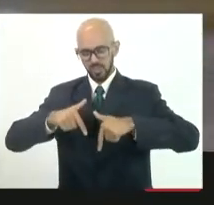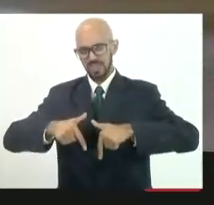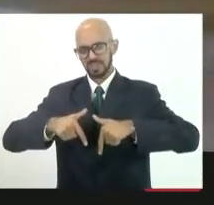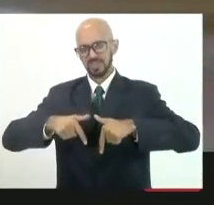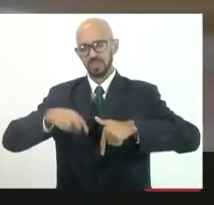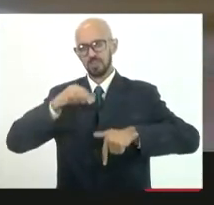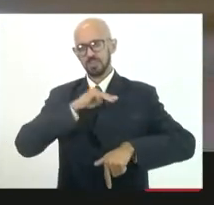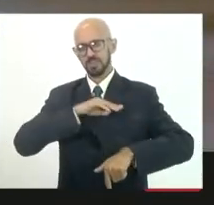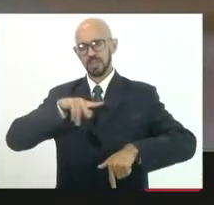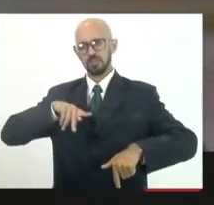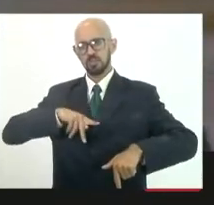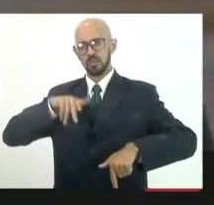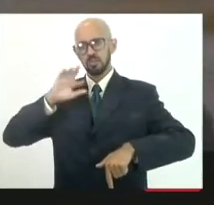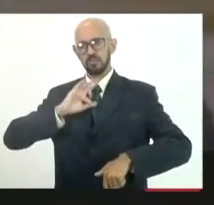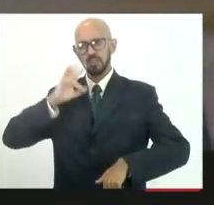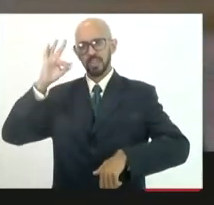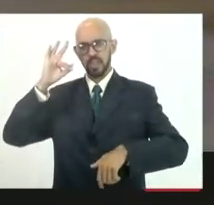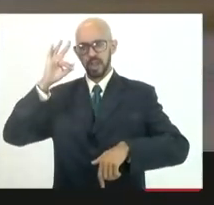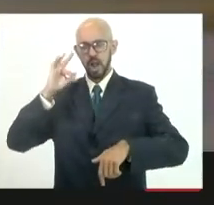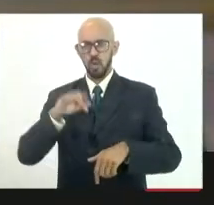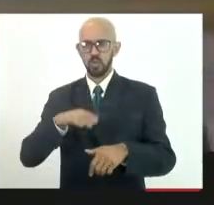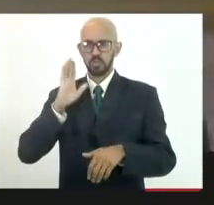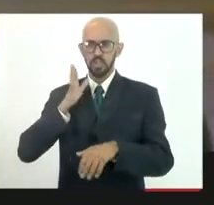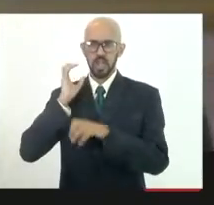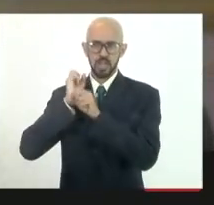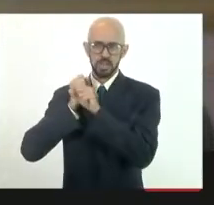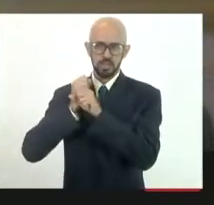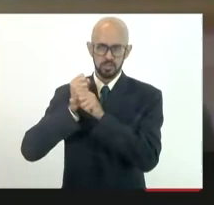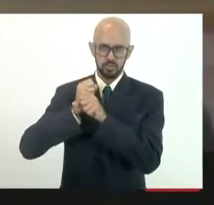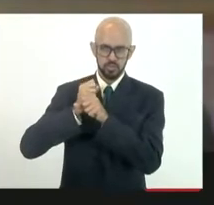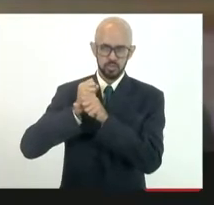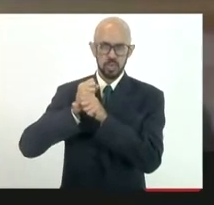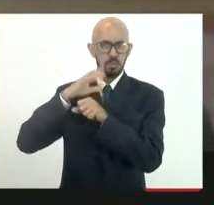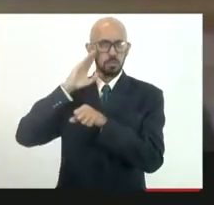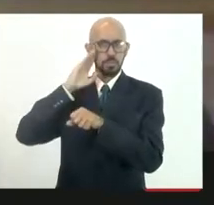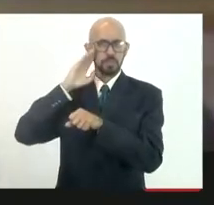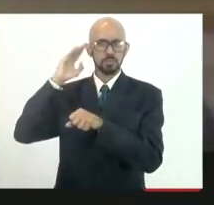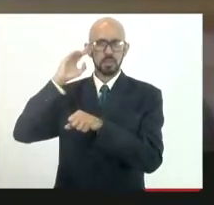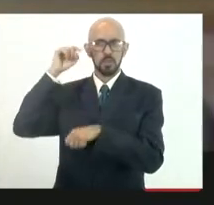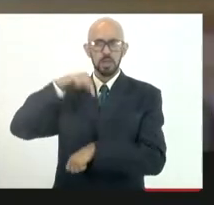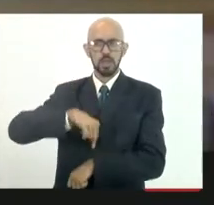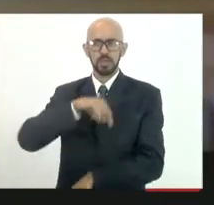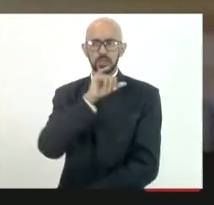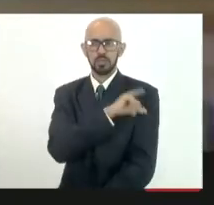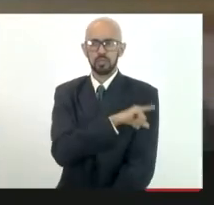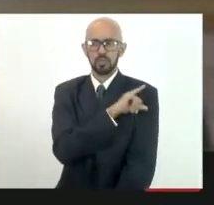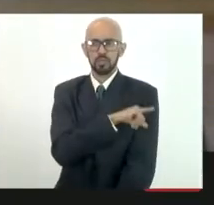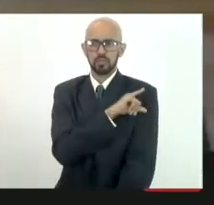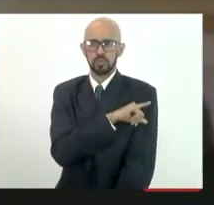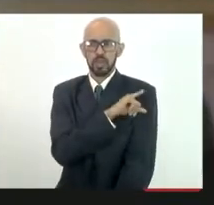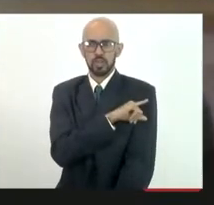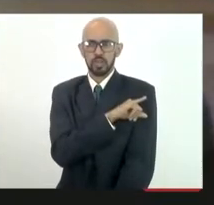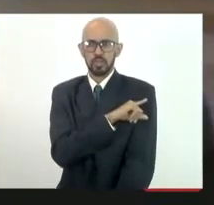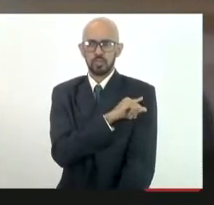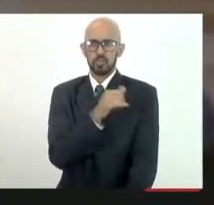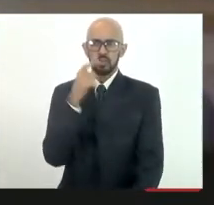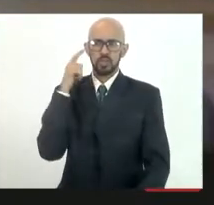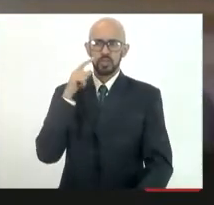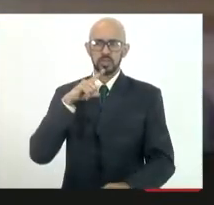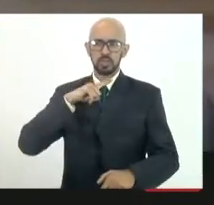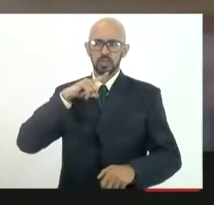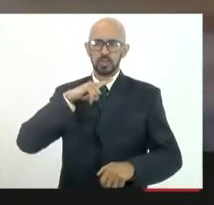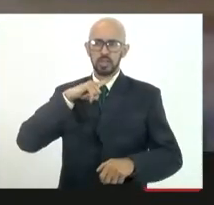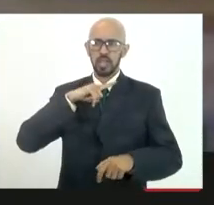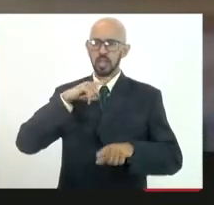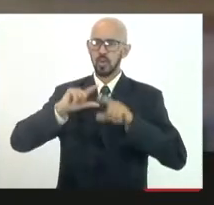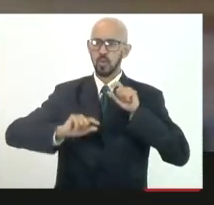Federal nos últimos anos, né? Ainda mais aqui no estado do Rio de Janeiro, onde ele ganhou contornos